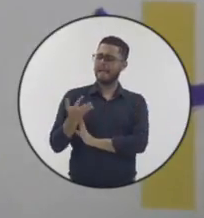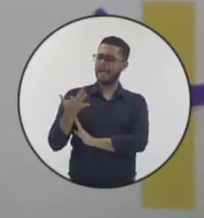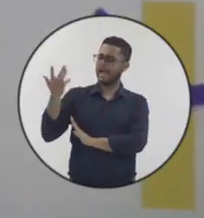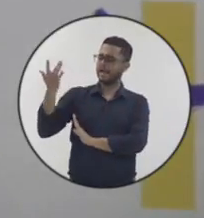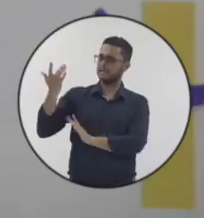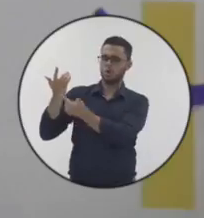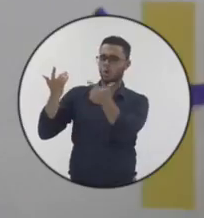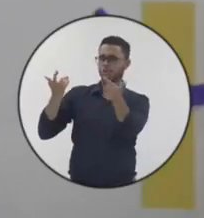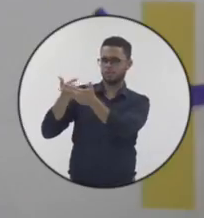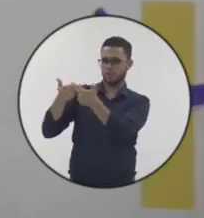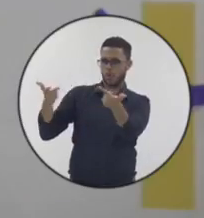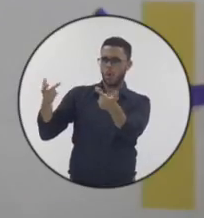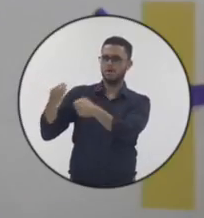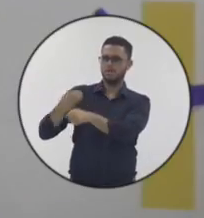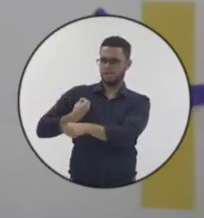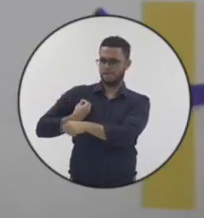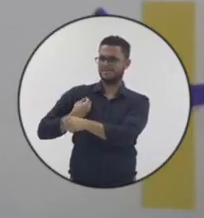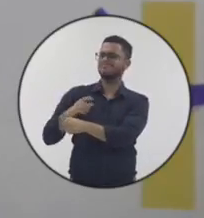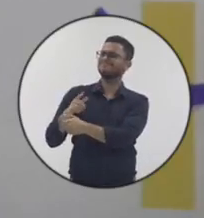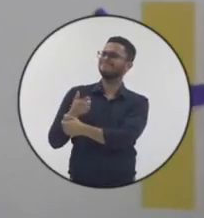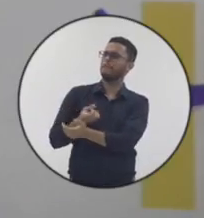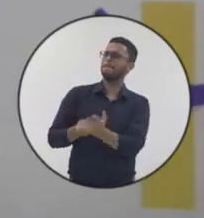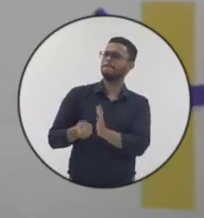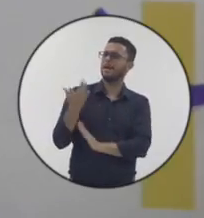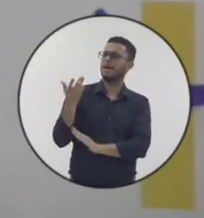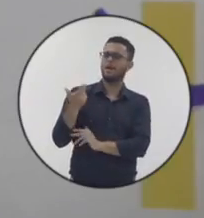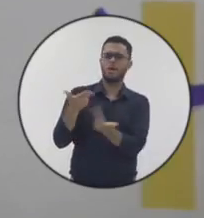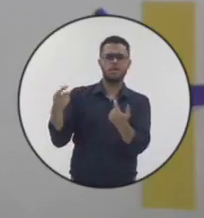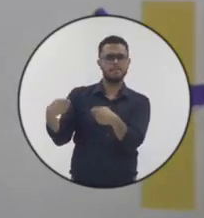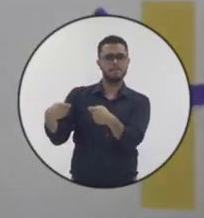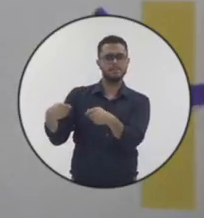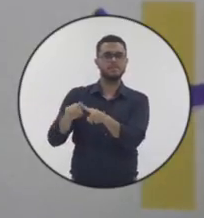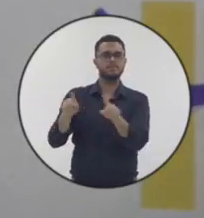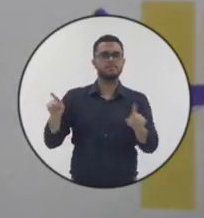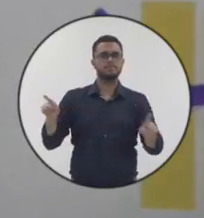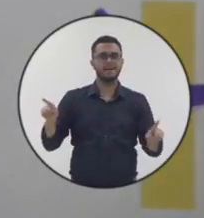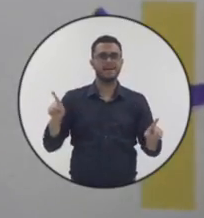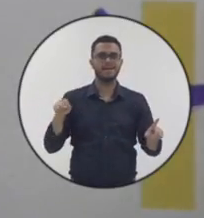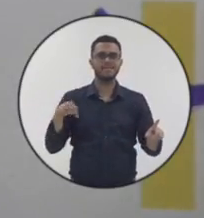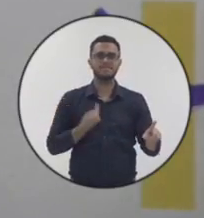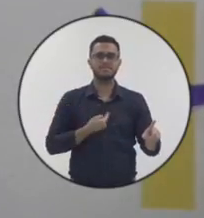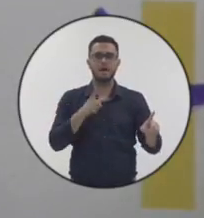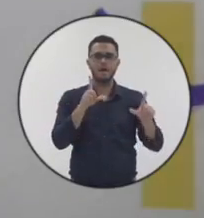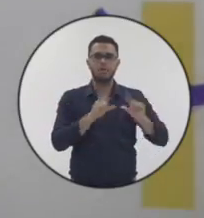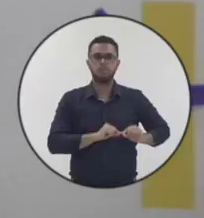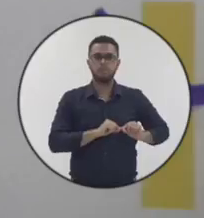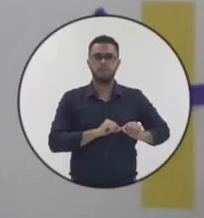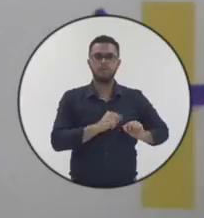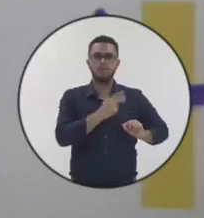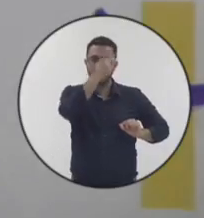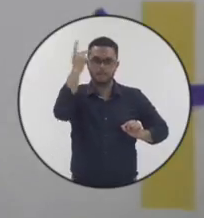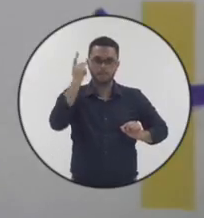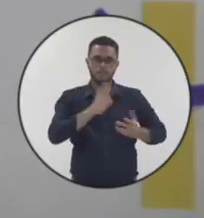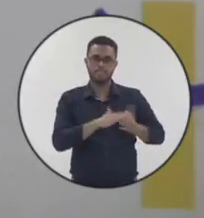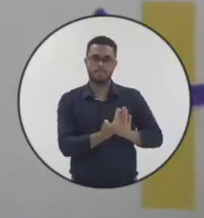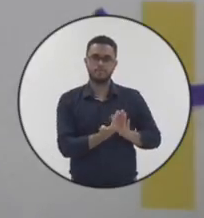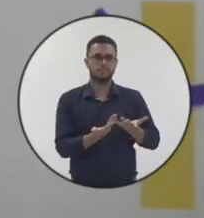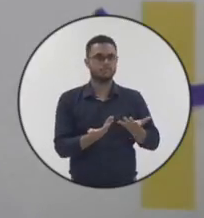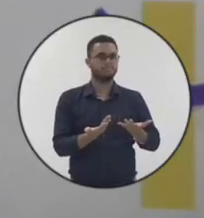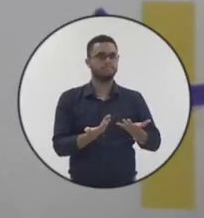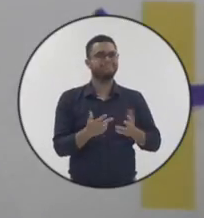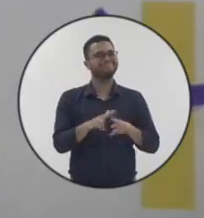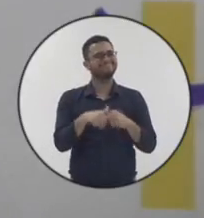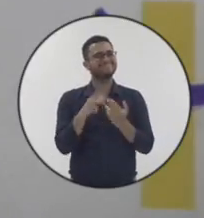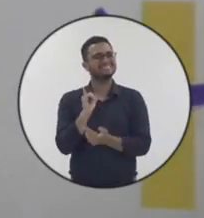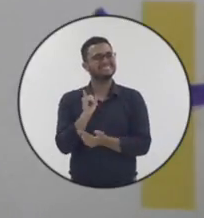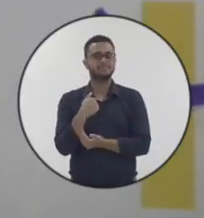outras nuances de vida, né? A gente tem muitas outras demandas, mas nós somos reduzidas a pessoas trans. Então, se eu tenho qualquer